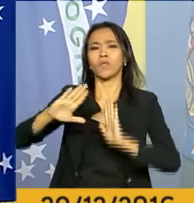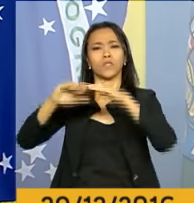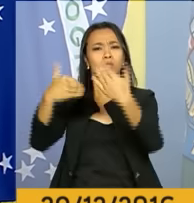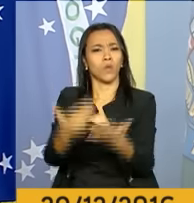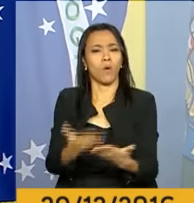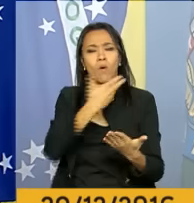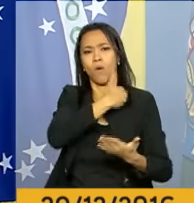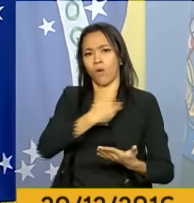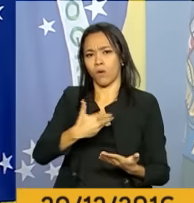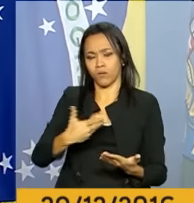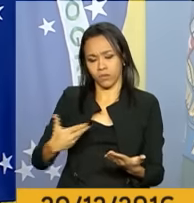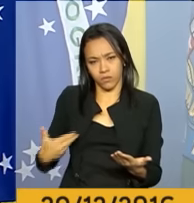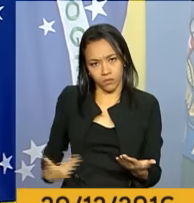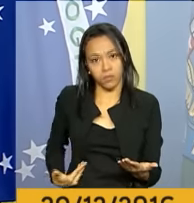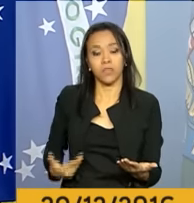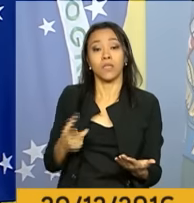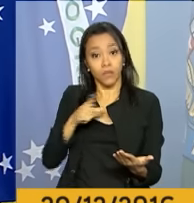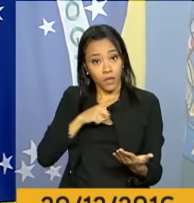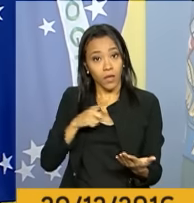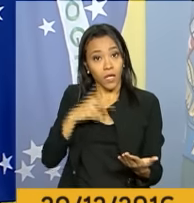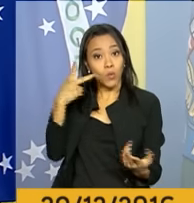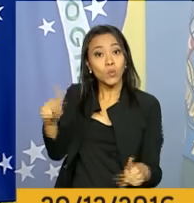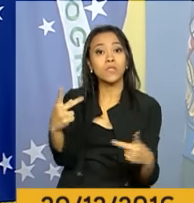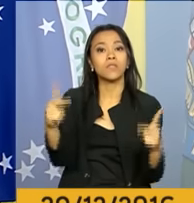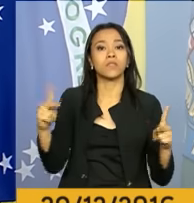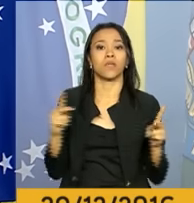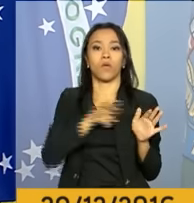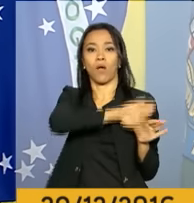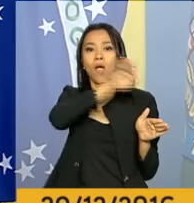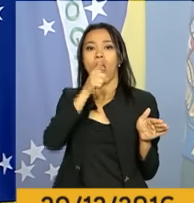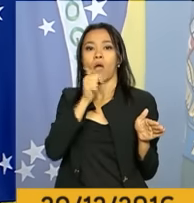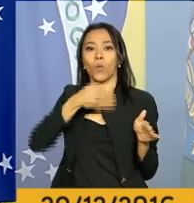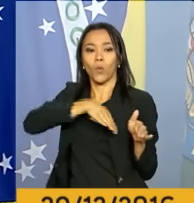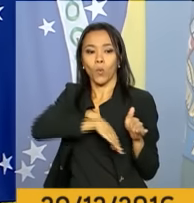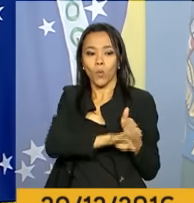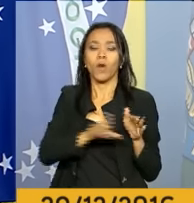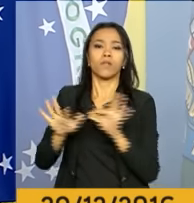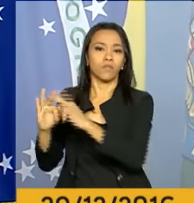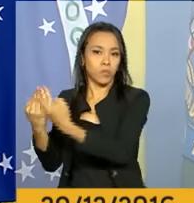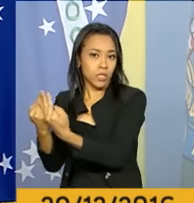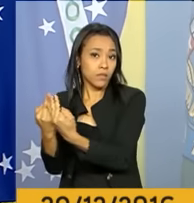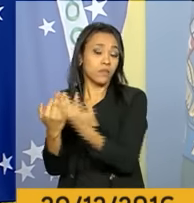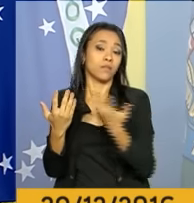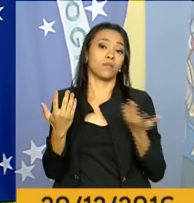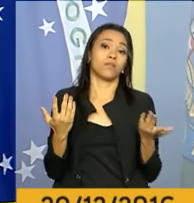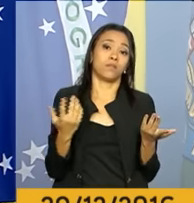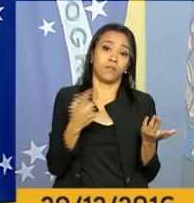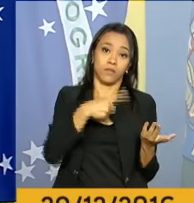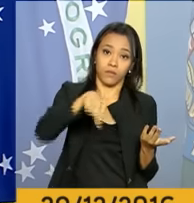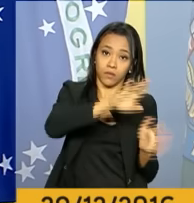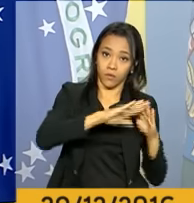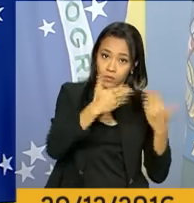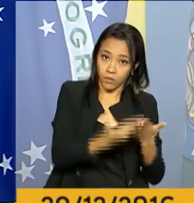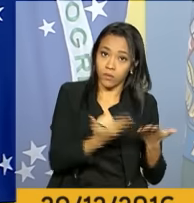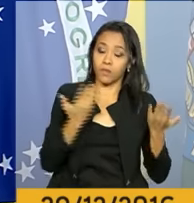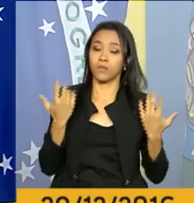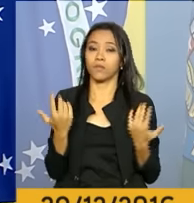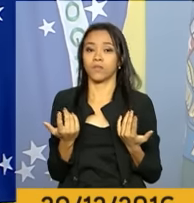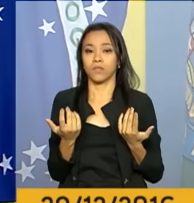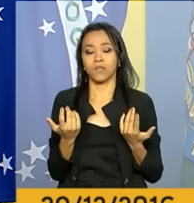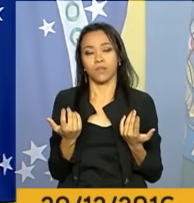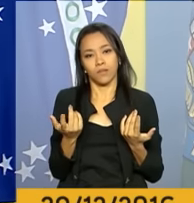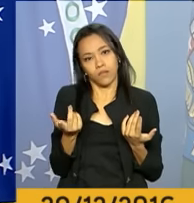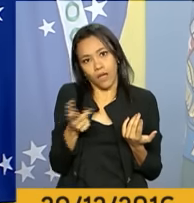vários estados Nordeste tem o seu reservatório de igual maneira as famílias e de igual maneira aqueles que por portanto água